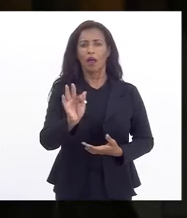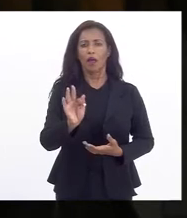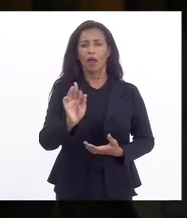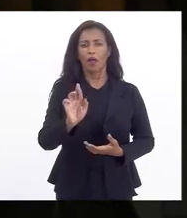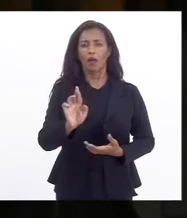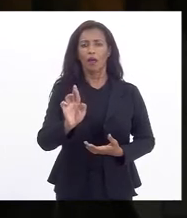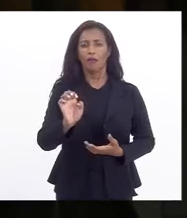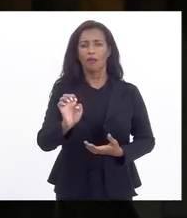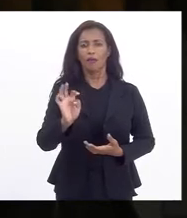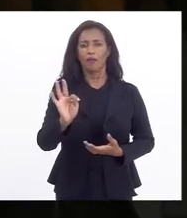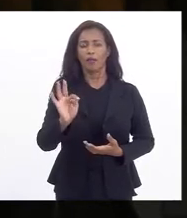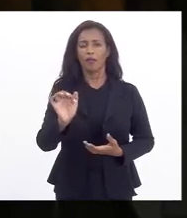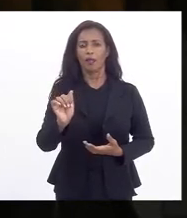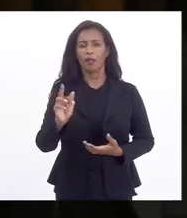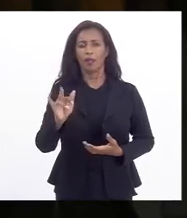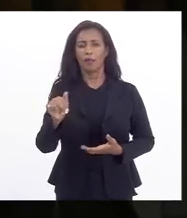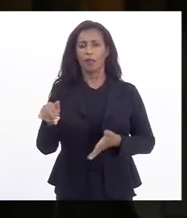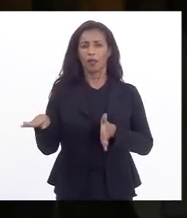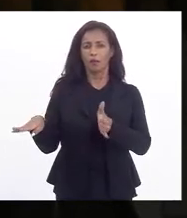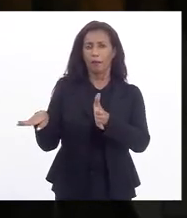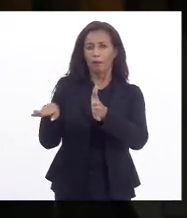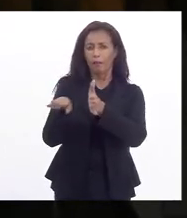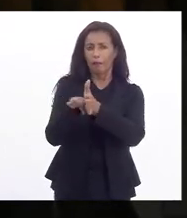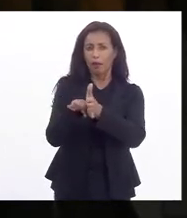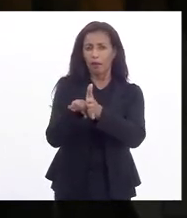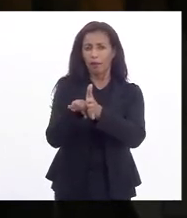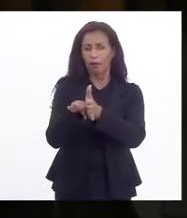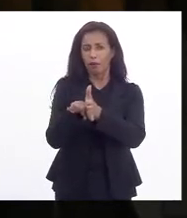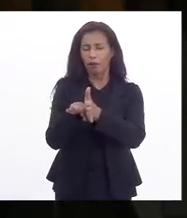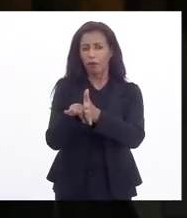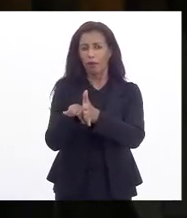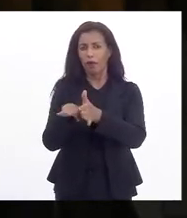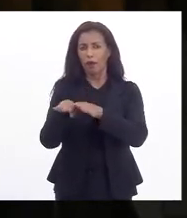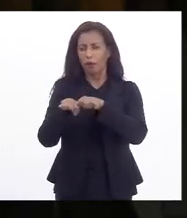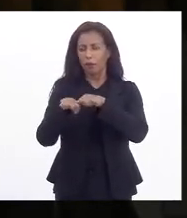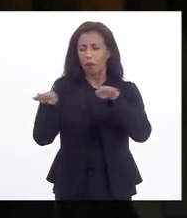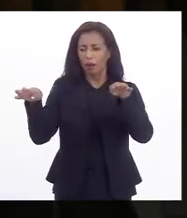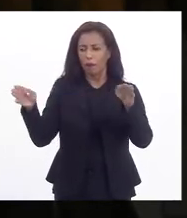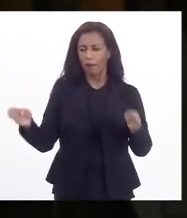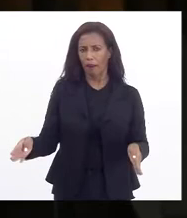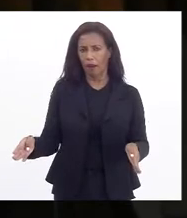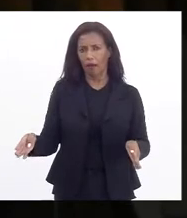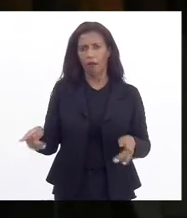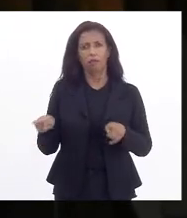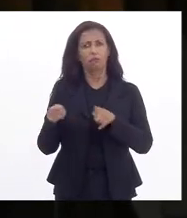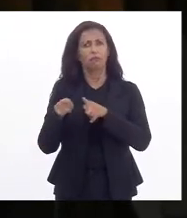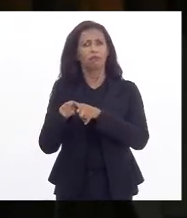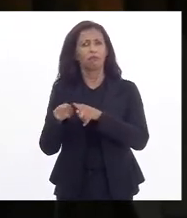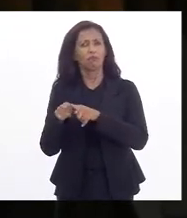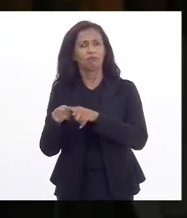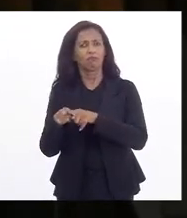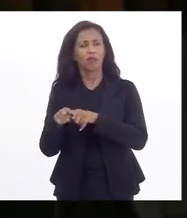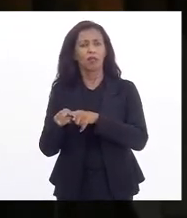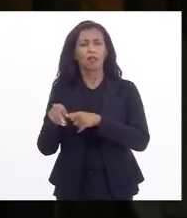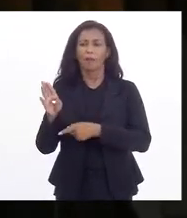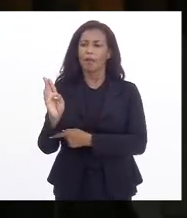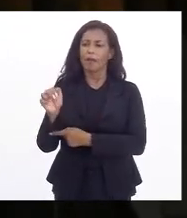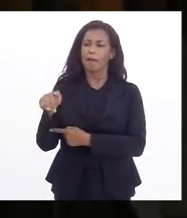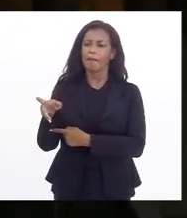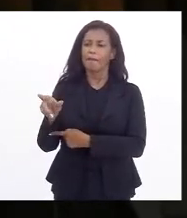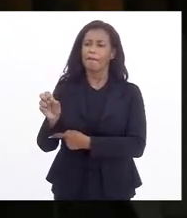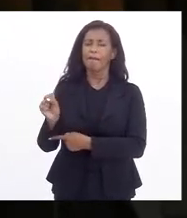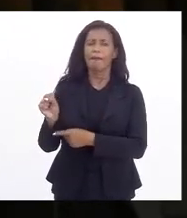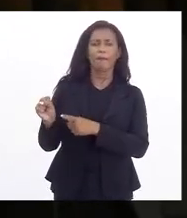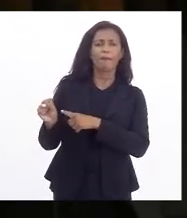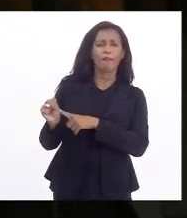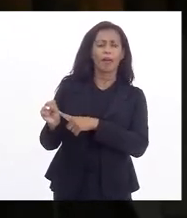de plataformas e embarcações na depreciação de bens